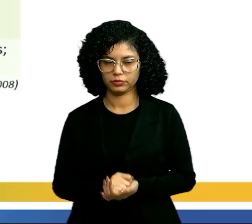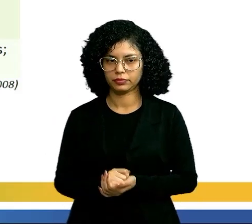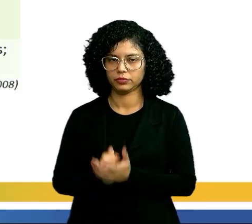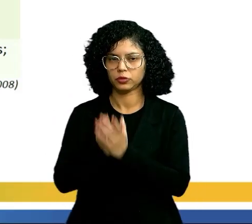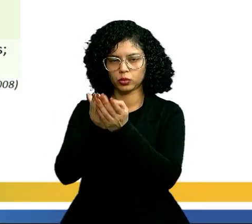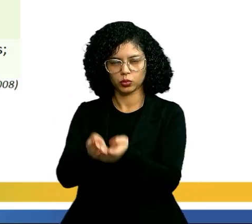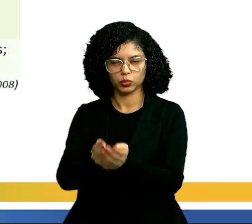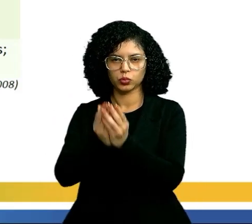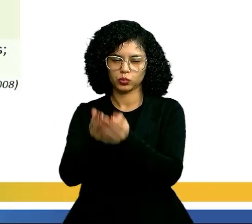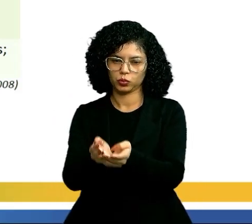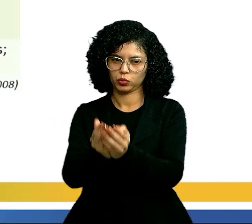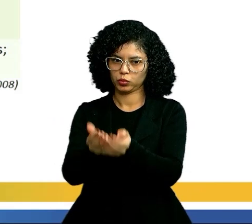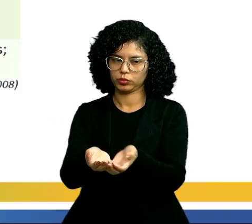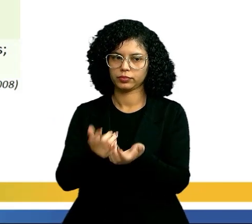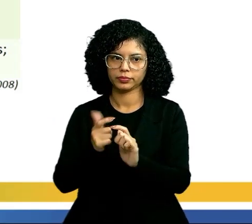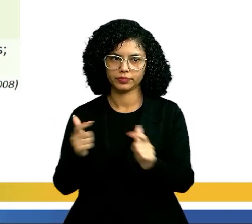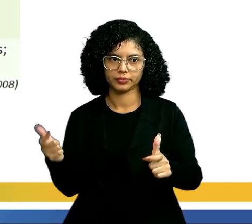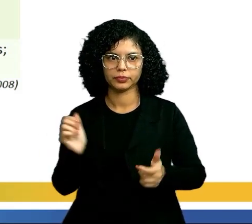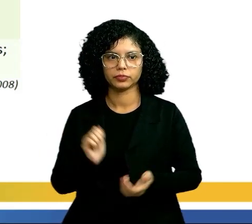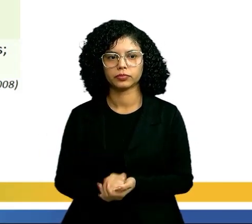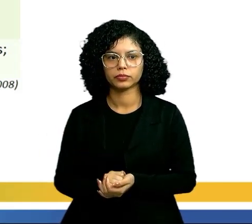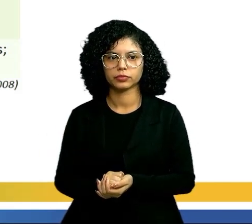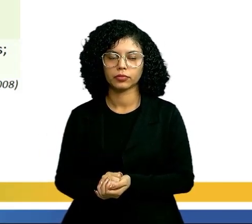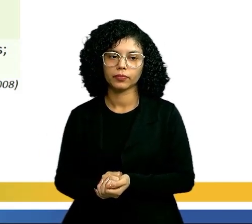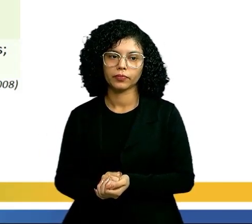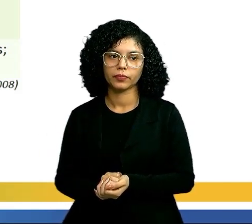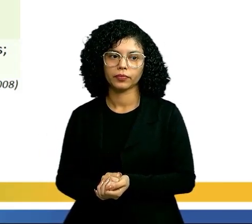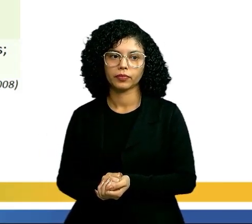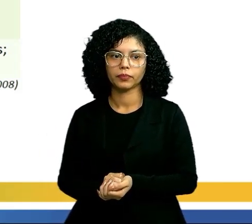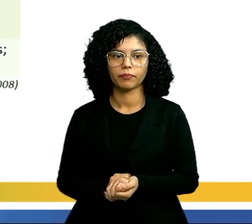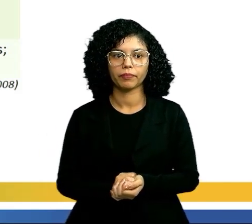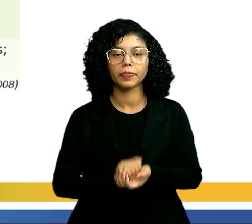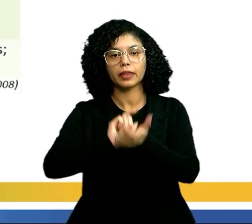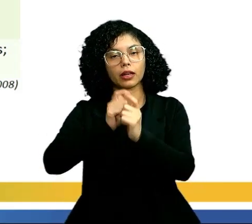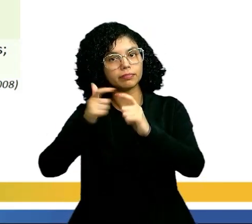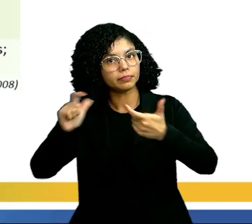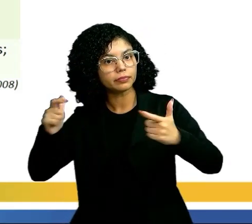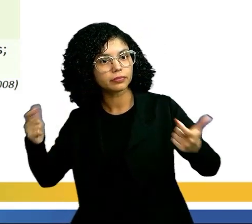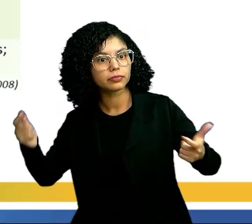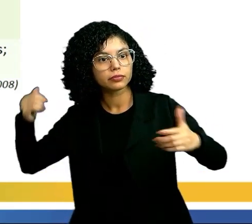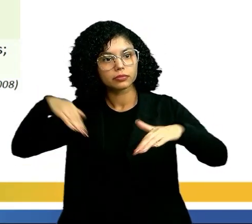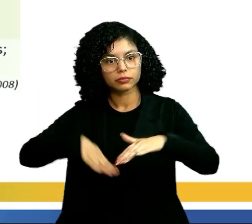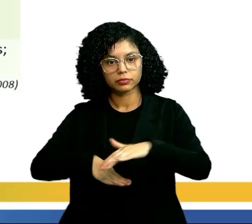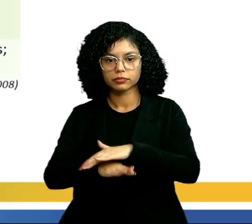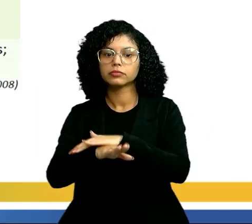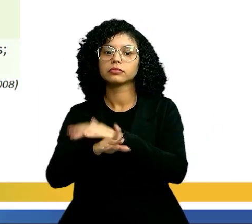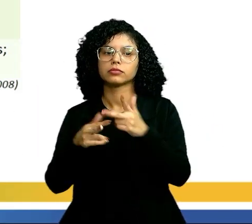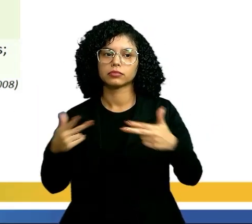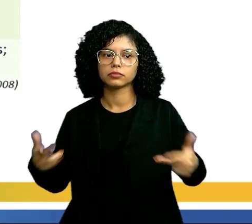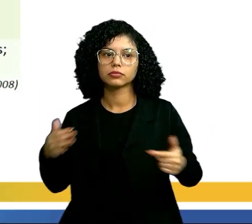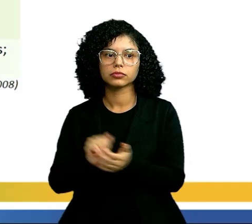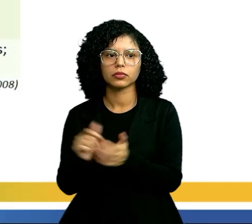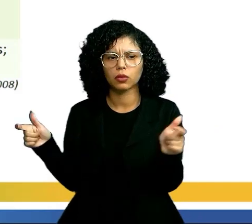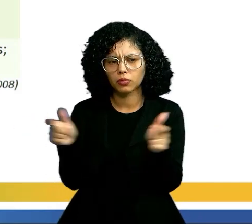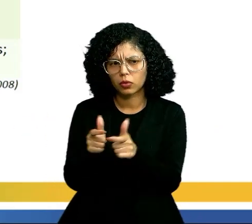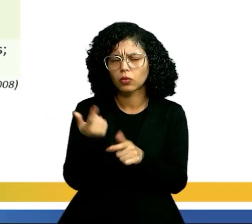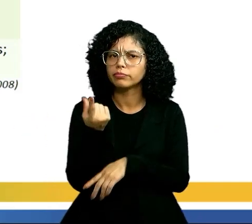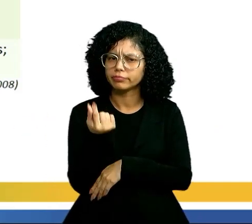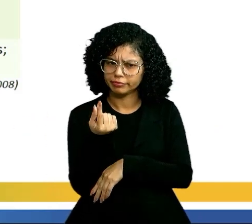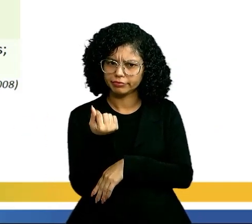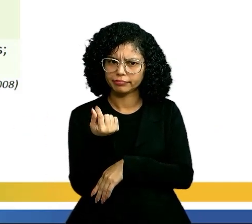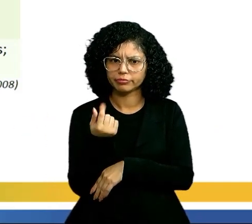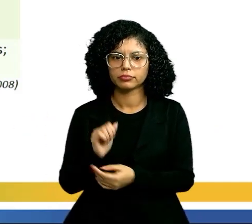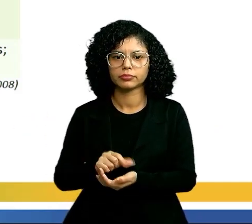os navios, o transporte fluvial e marítimo, eles possuem grandes capacidades de carga e um